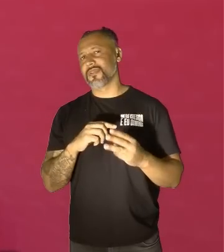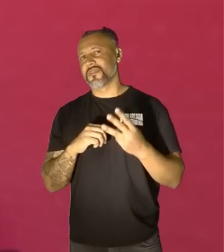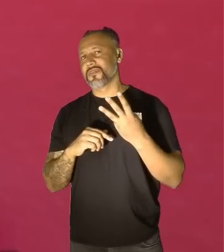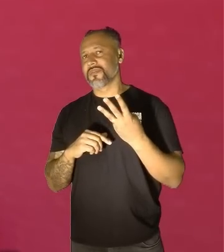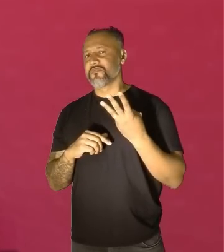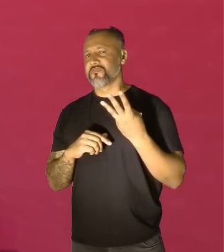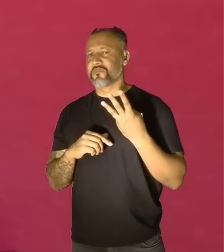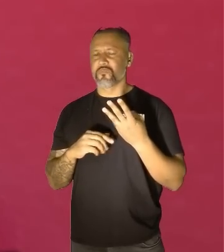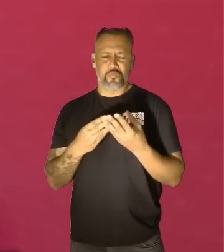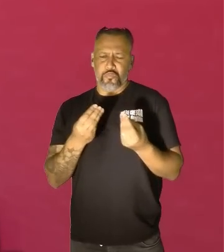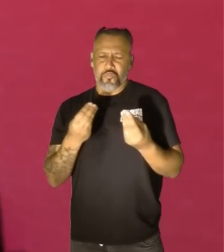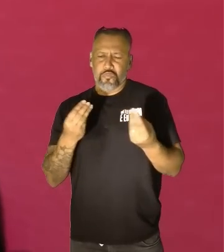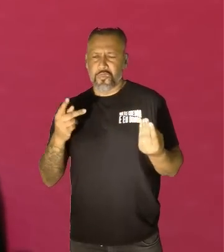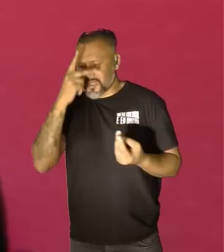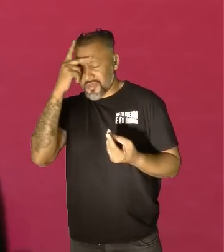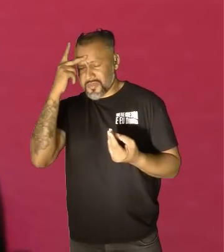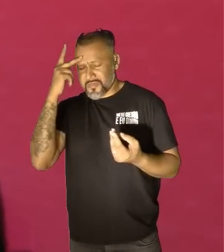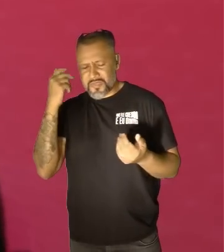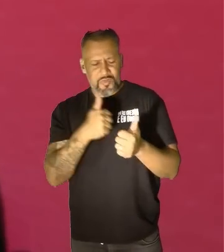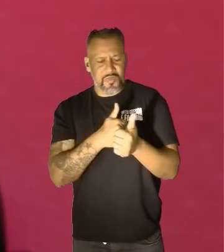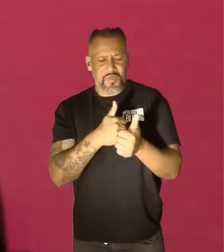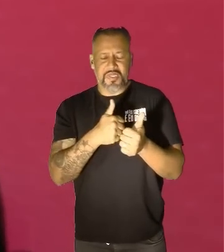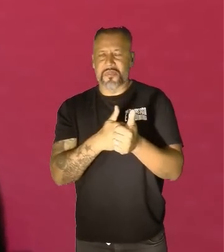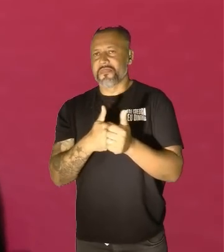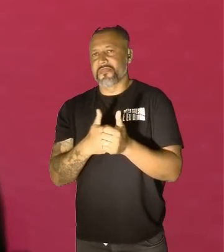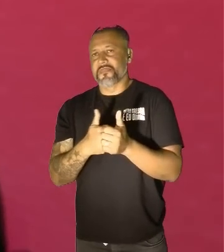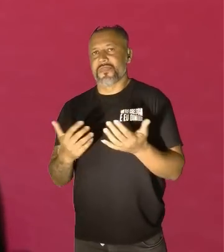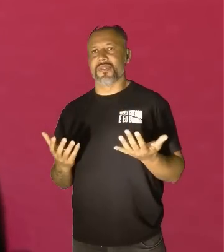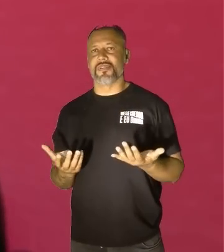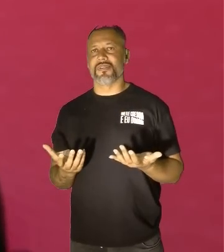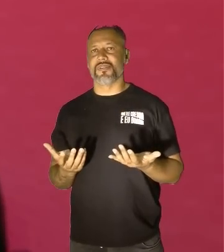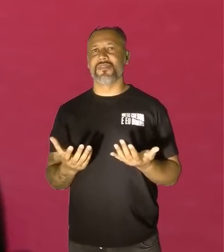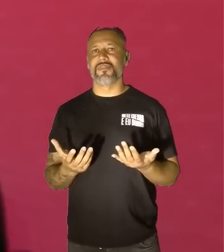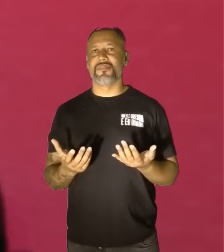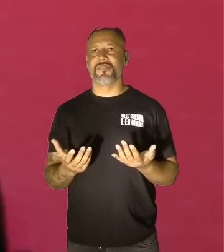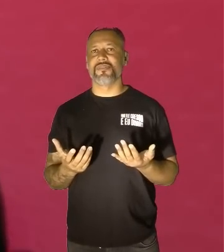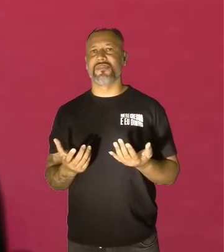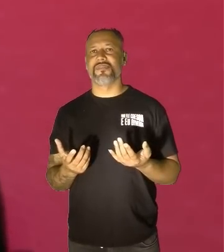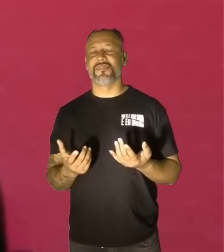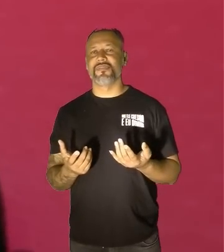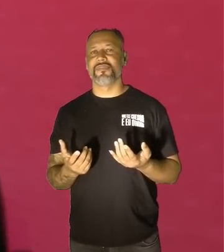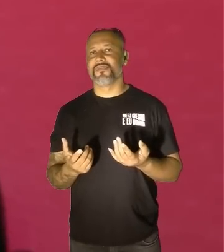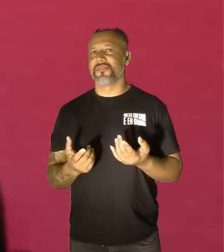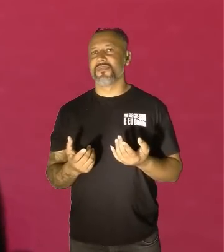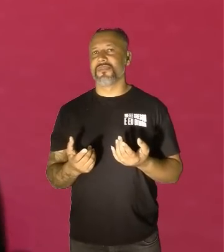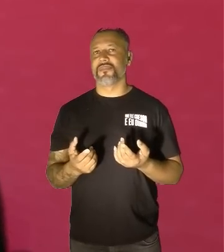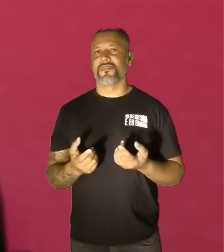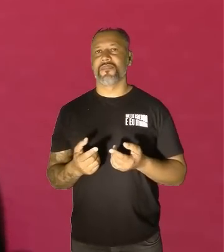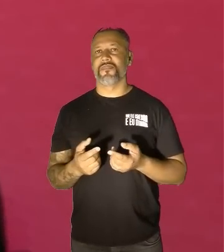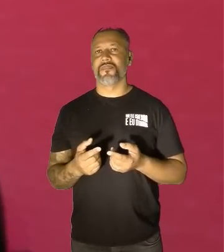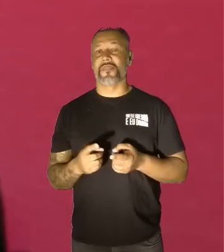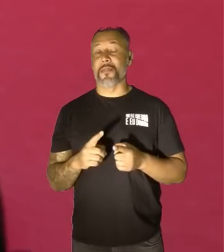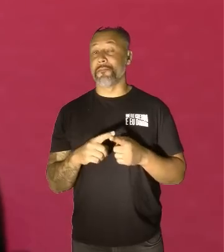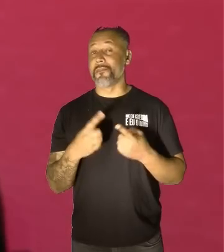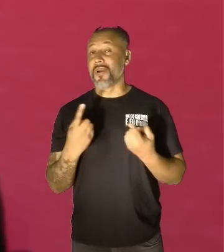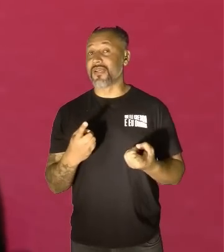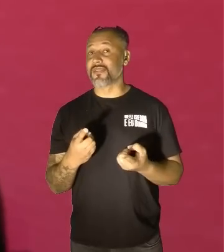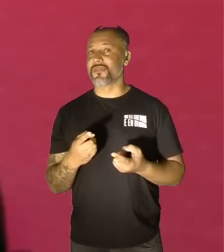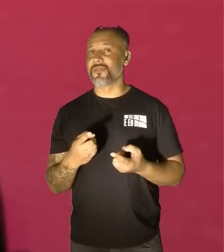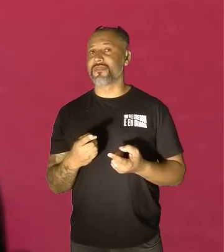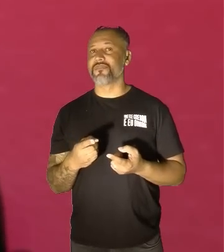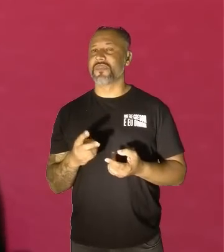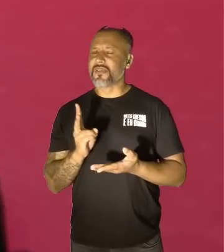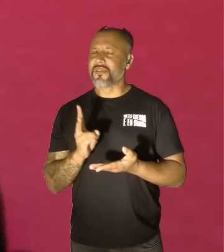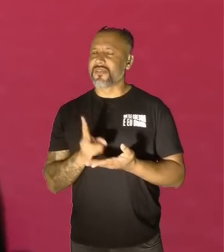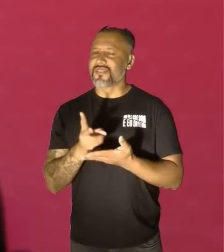havia muitos peregrinos na época. Agora, em todas as vezes que Deus chamou Samuel, ele